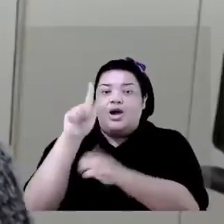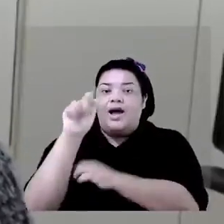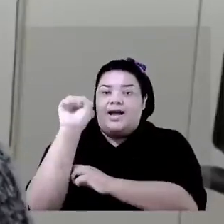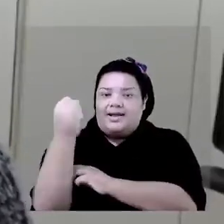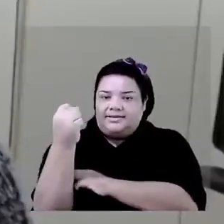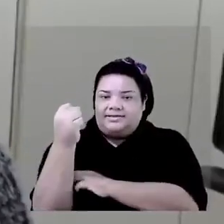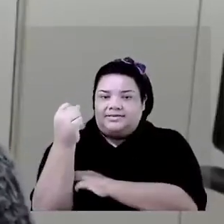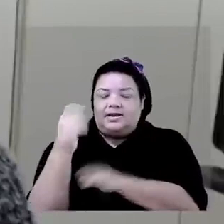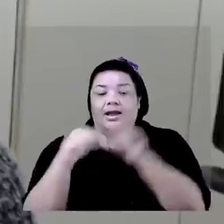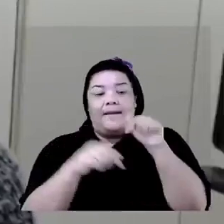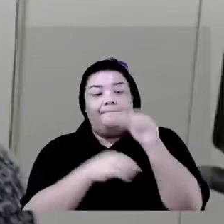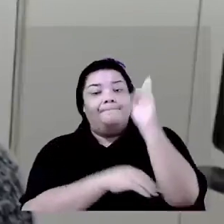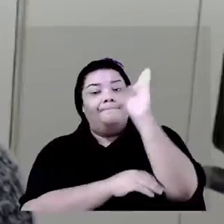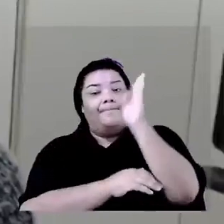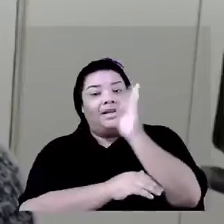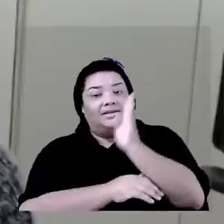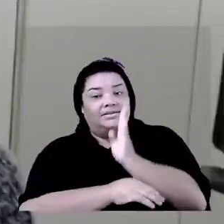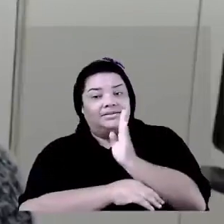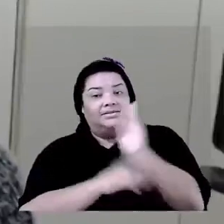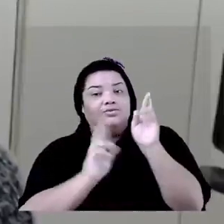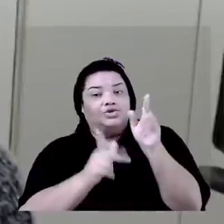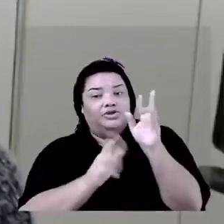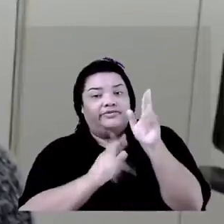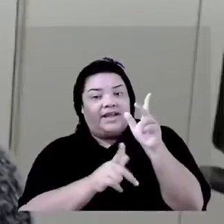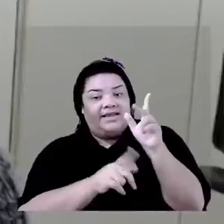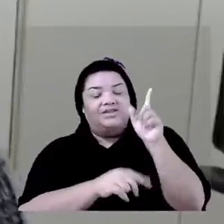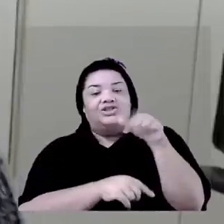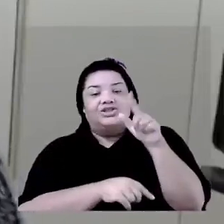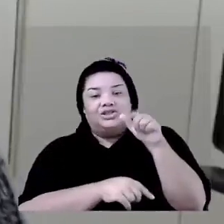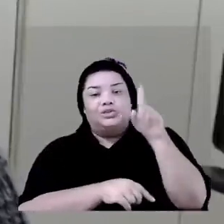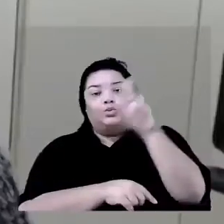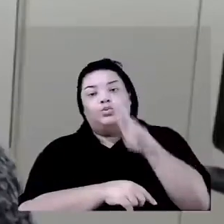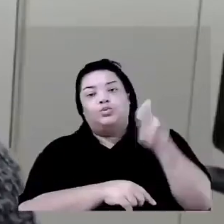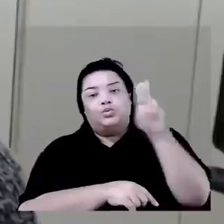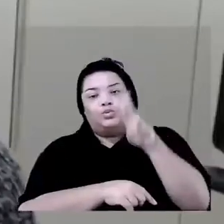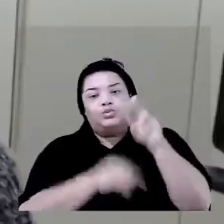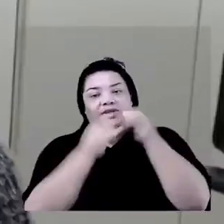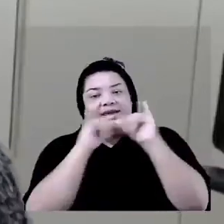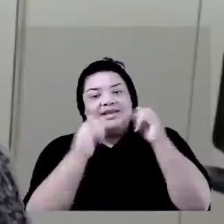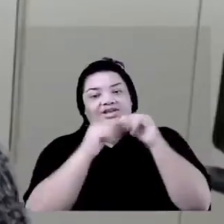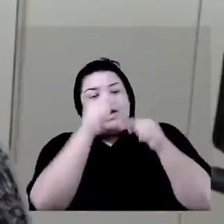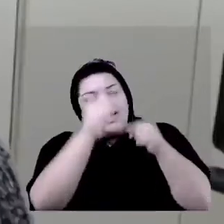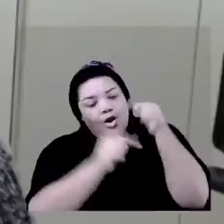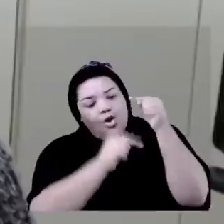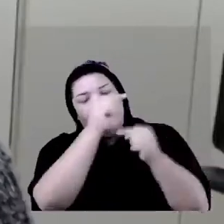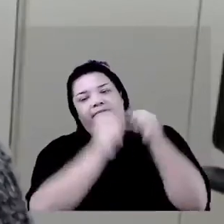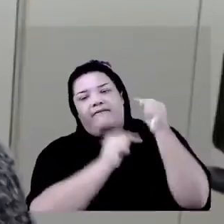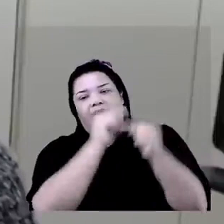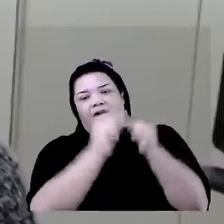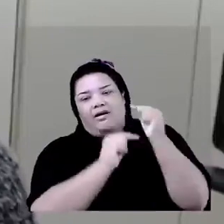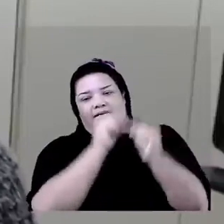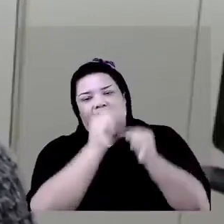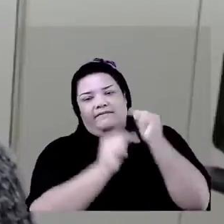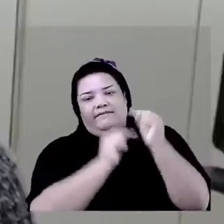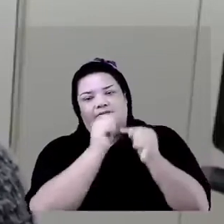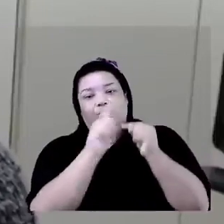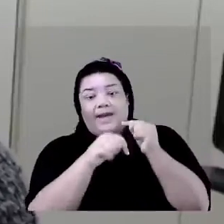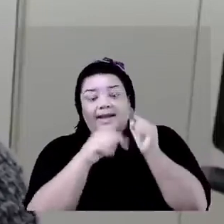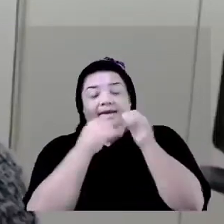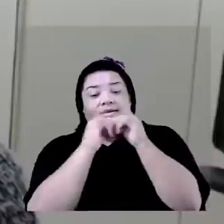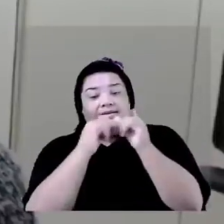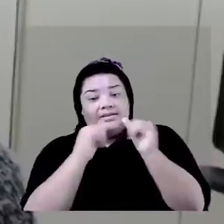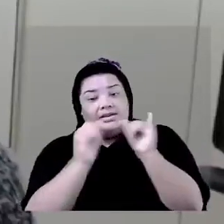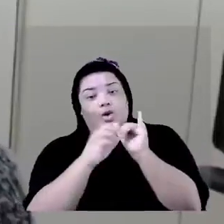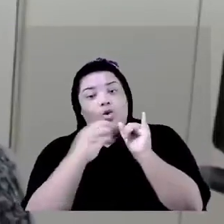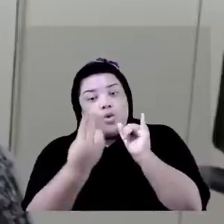tem um diferencial que é a questão das energias renováveis. Então, seja para fins de geração de energia elétrica, seja para utilização no